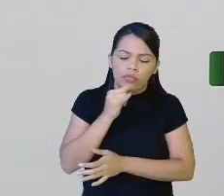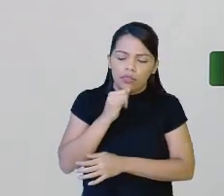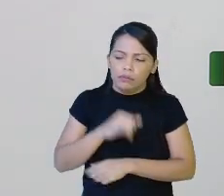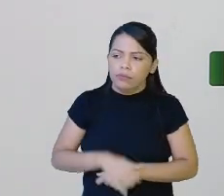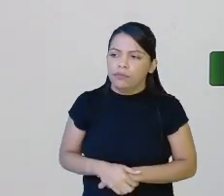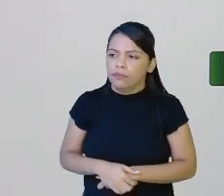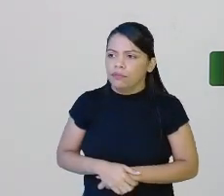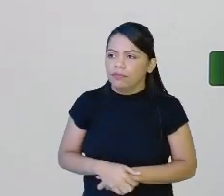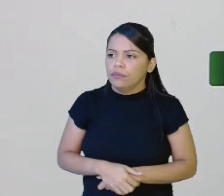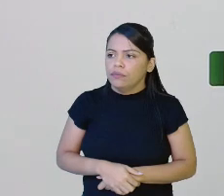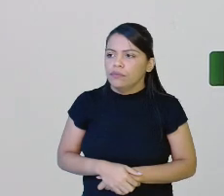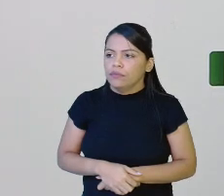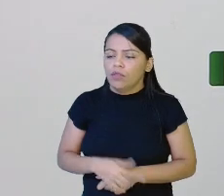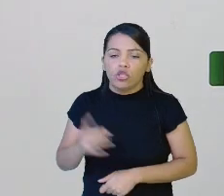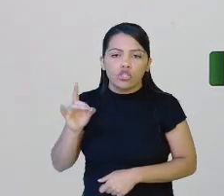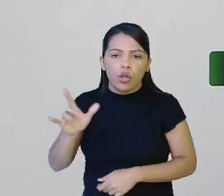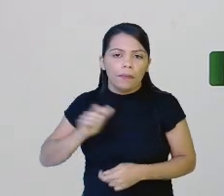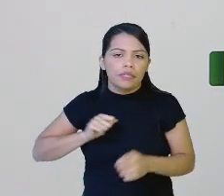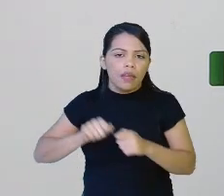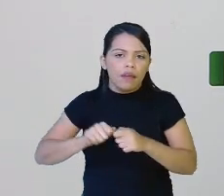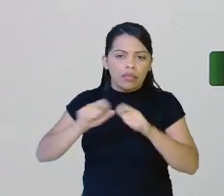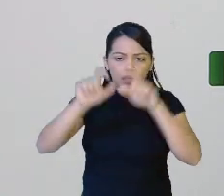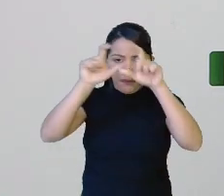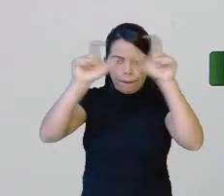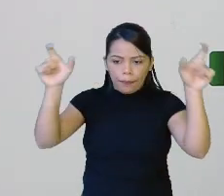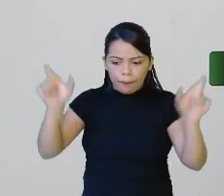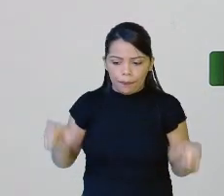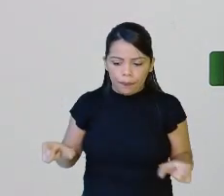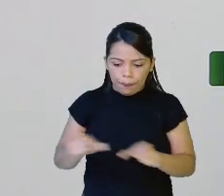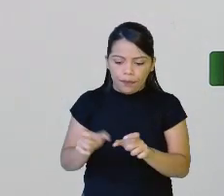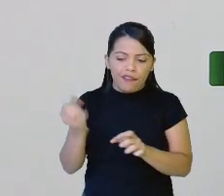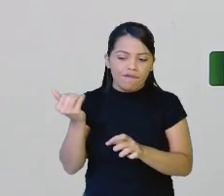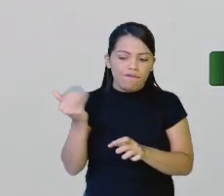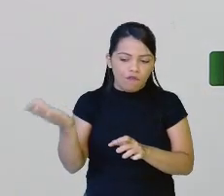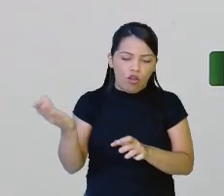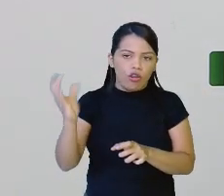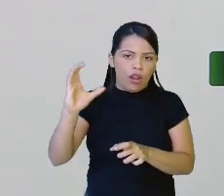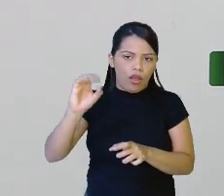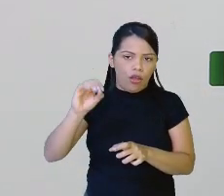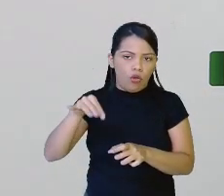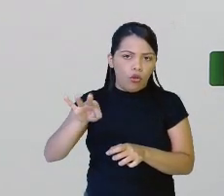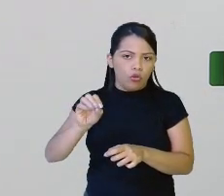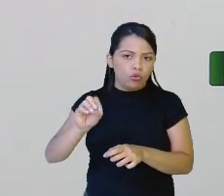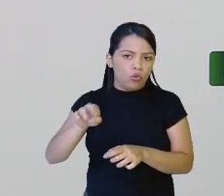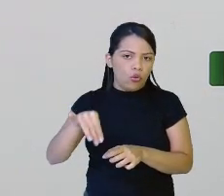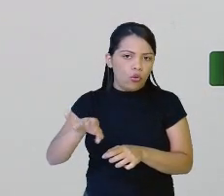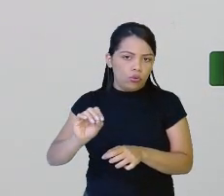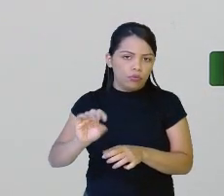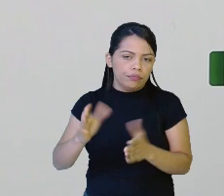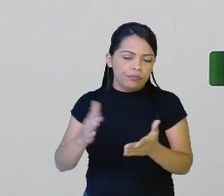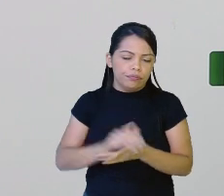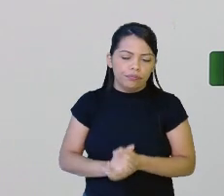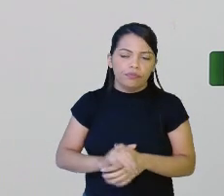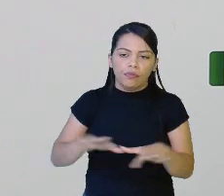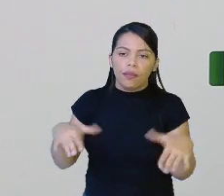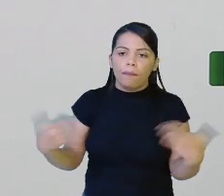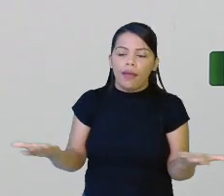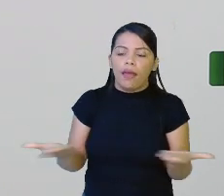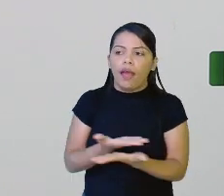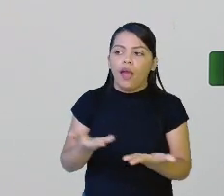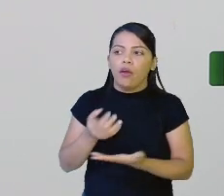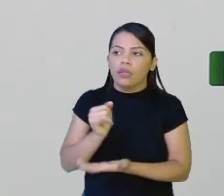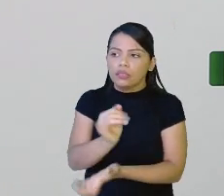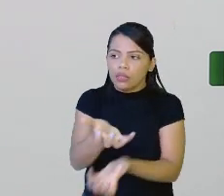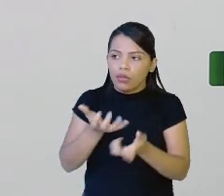só precisava fazer a medição de fora. Aqui, se eu quisesse fazer o revestimento do quadro, eu teria que ter